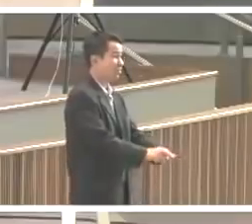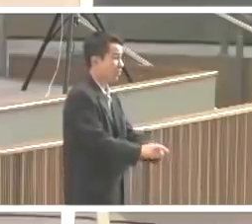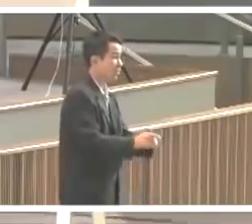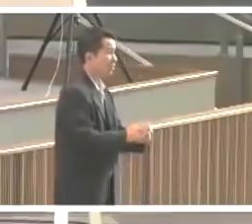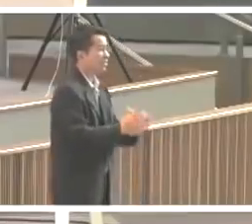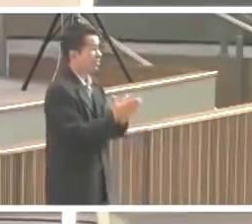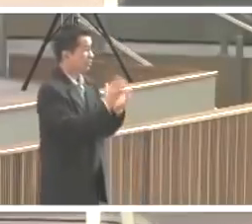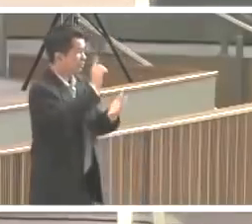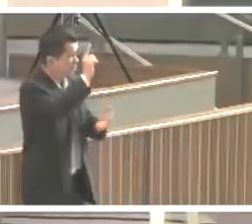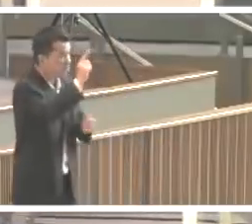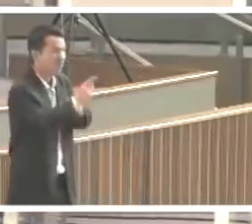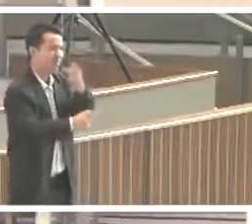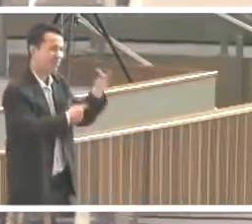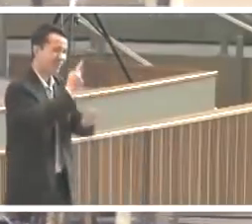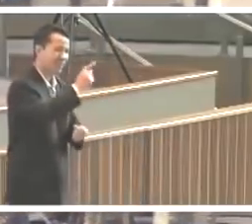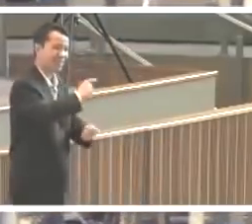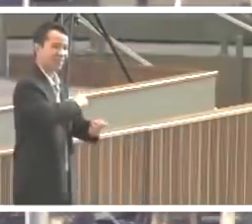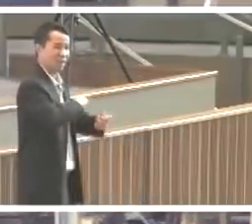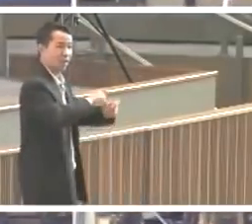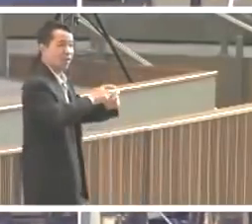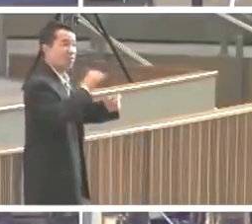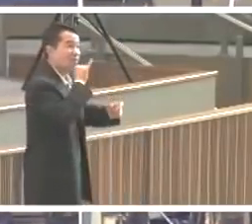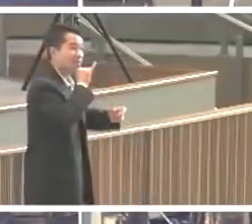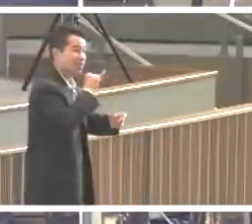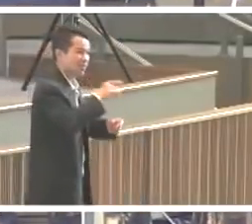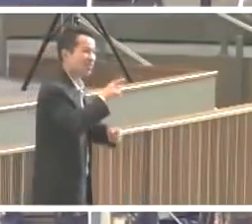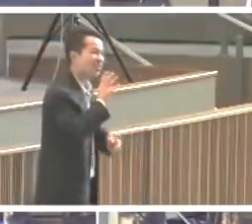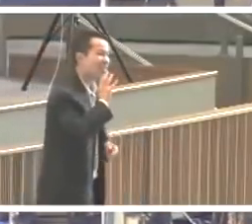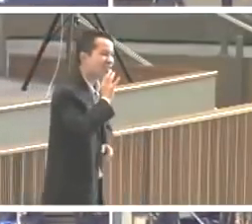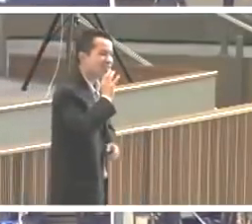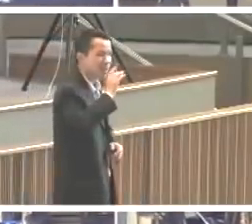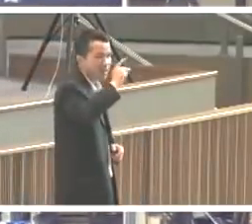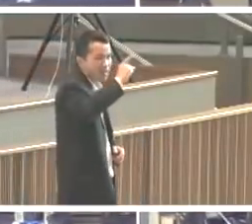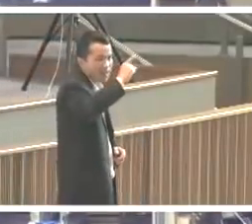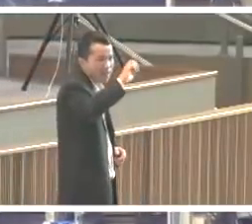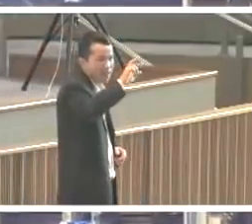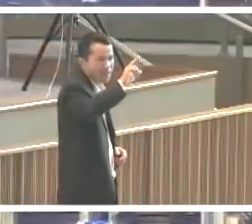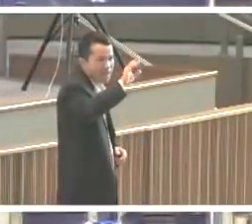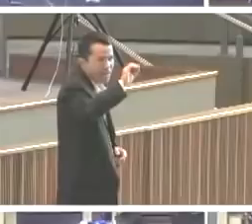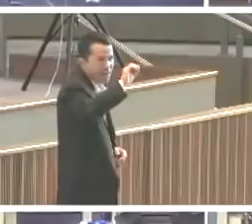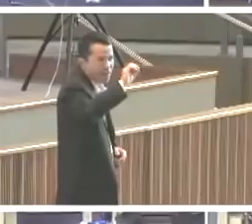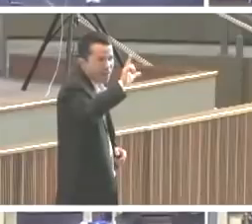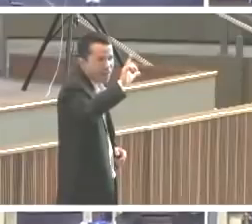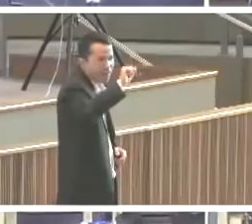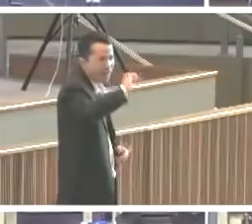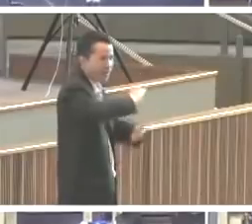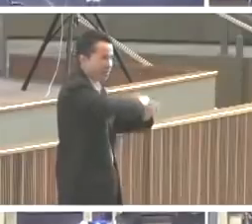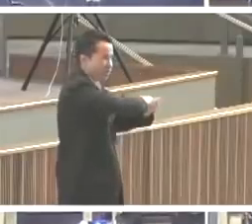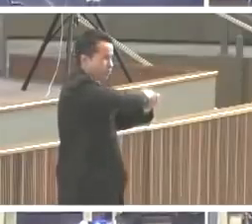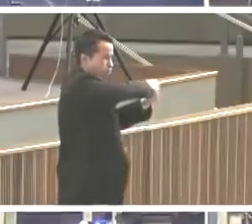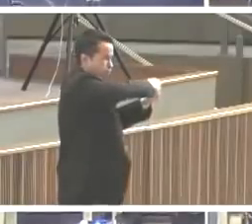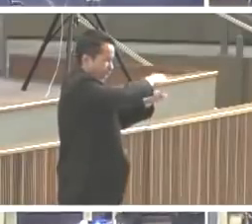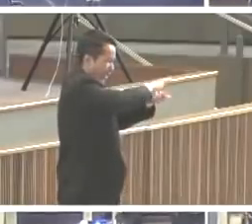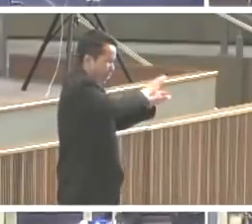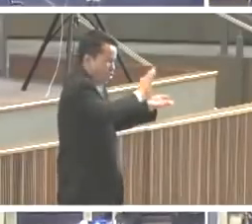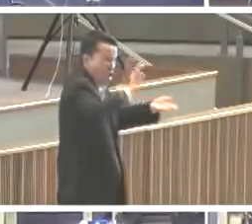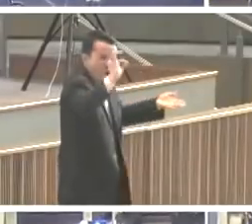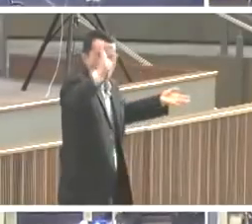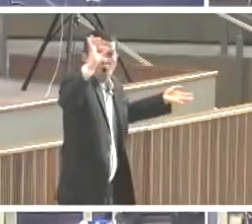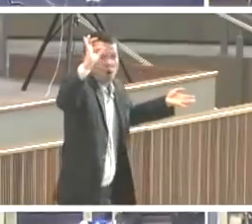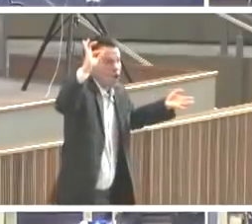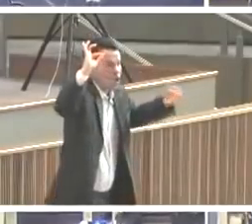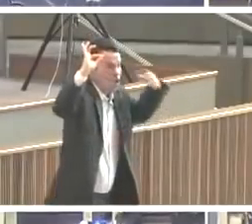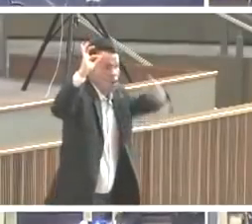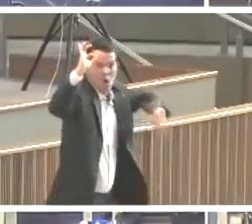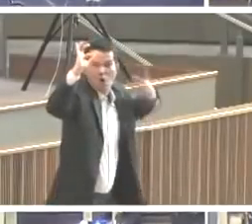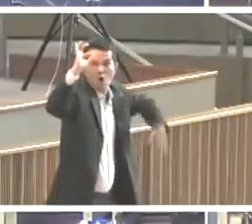aquele campo tem um tesouro. E o que a Bíblia está dizendo é que se Jesus não for o nosso maior